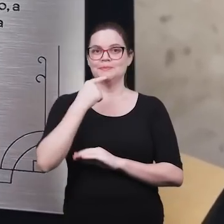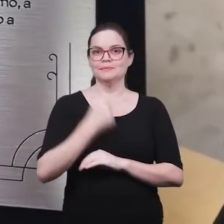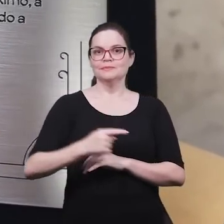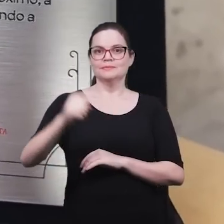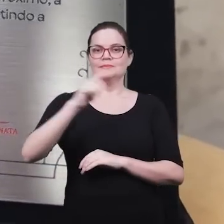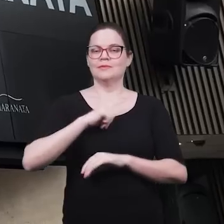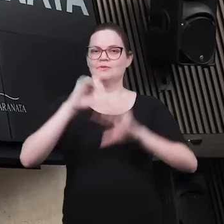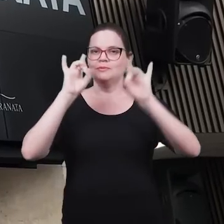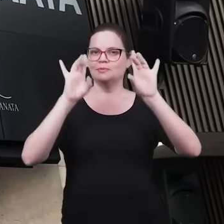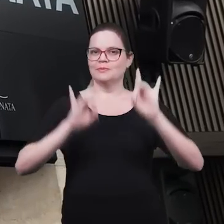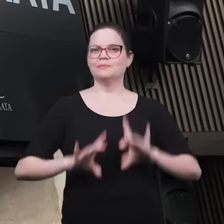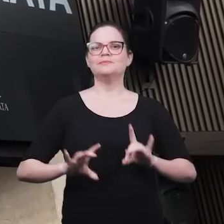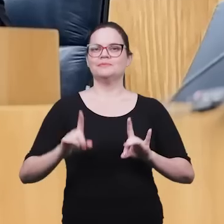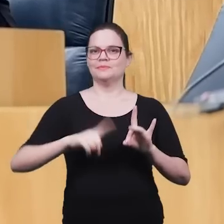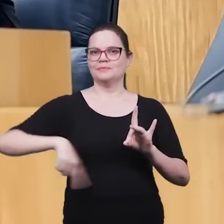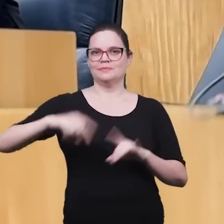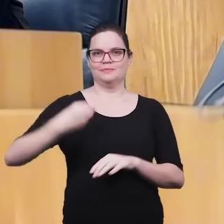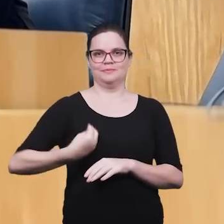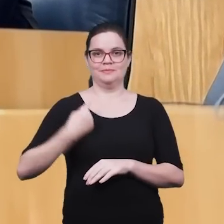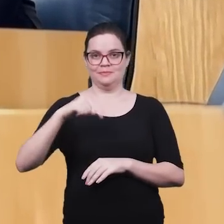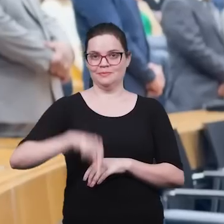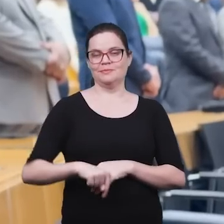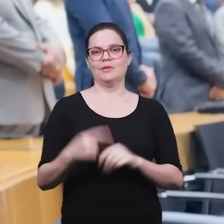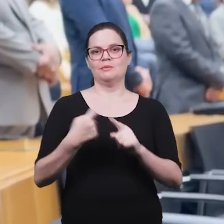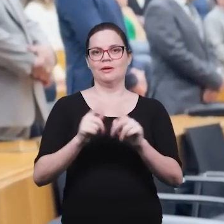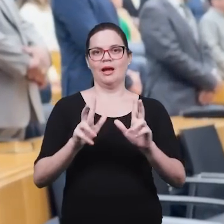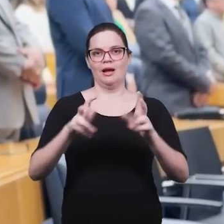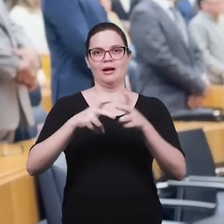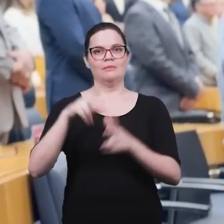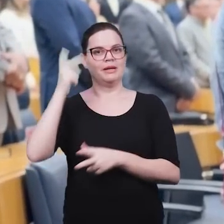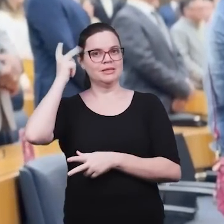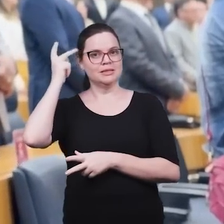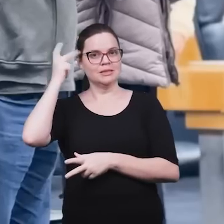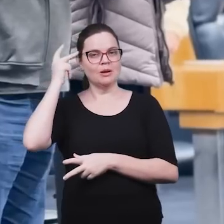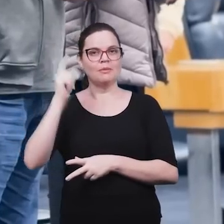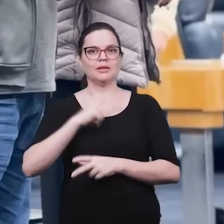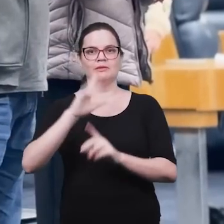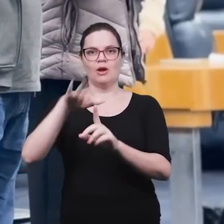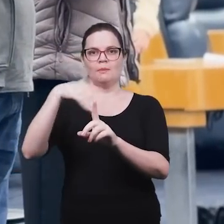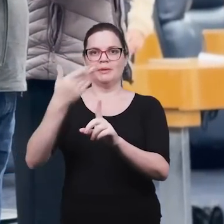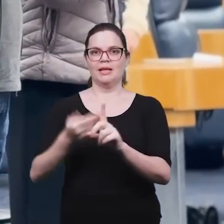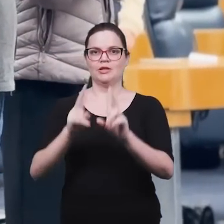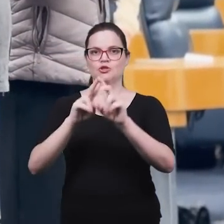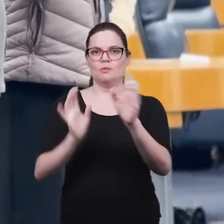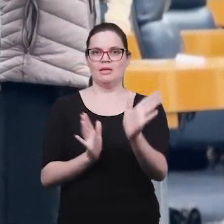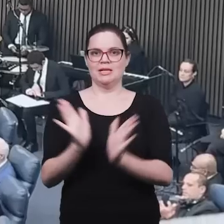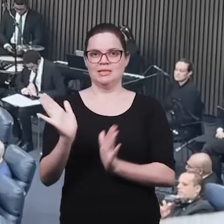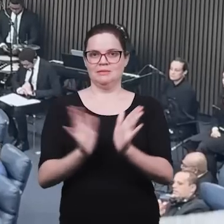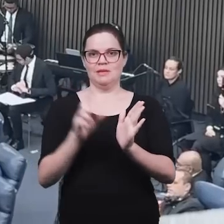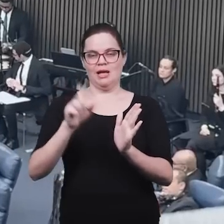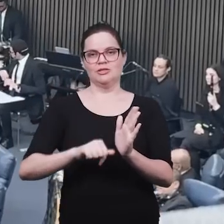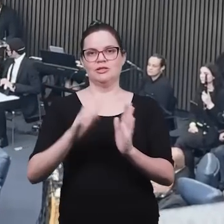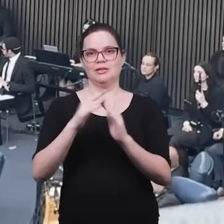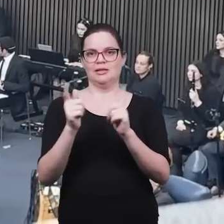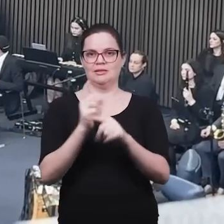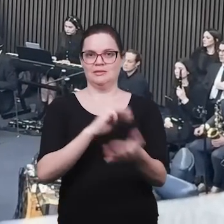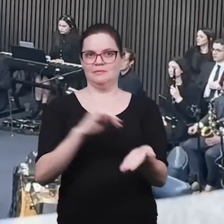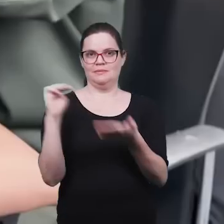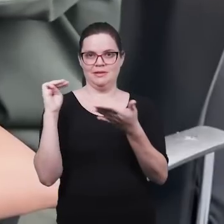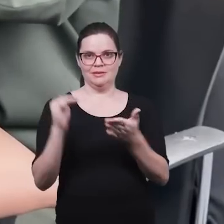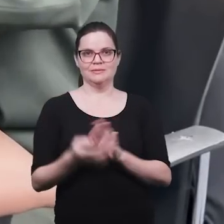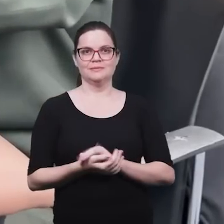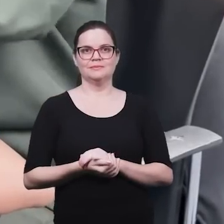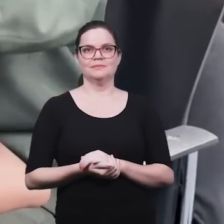um momento verdadeiramente especial. A Câmara Municipal de São Paulo foi palco de uma homenagem ao trabalho de acessibilidade realizada pela Igreja